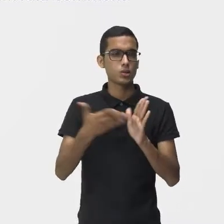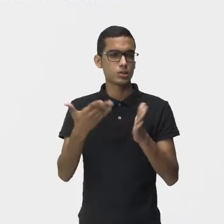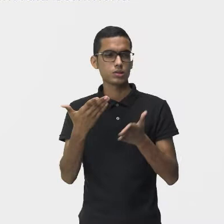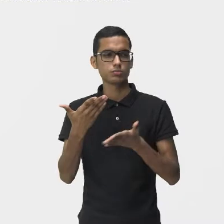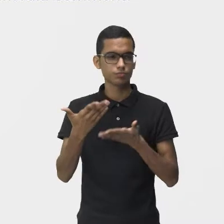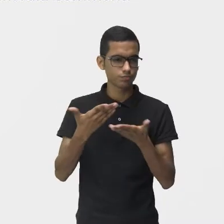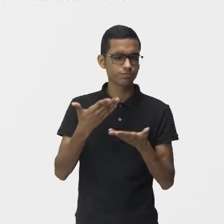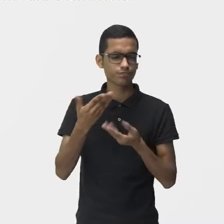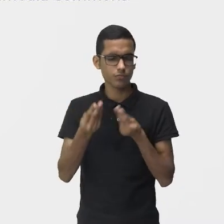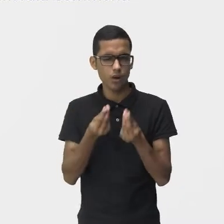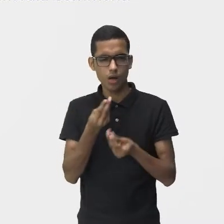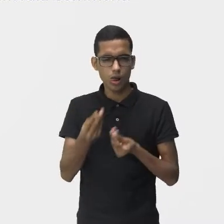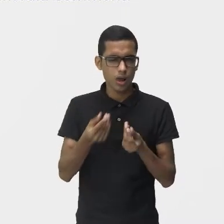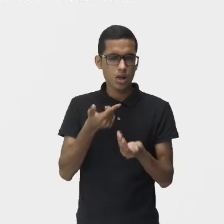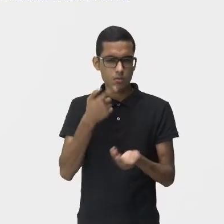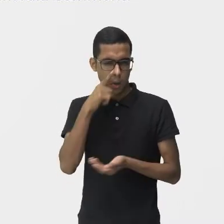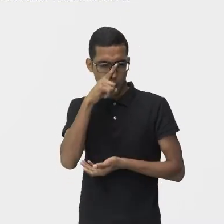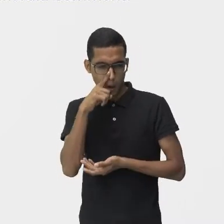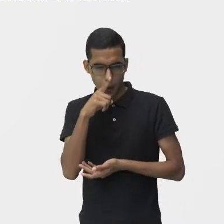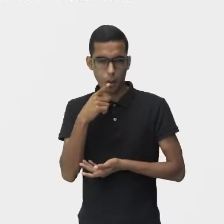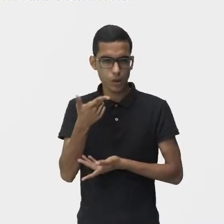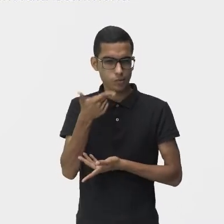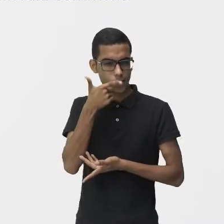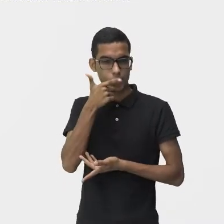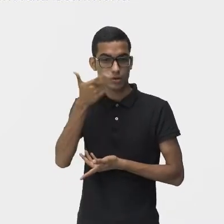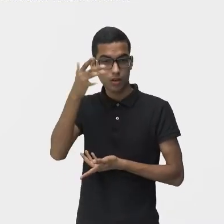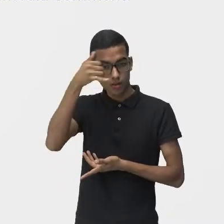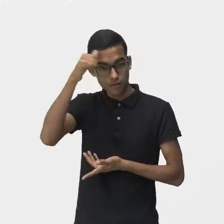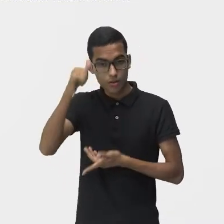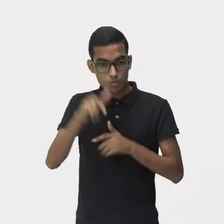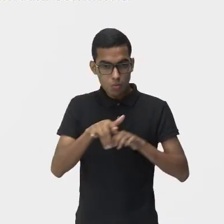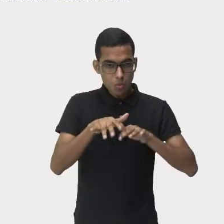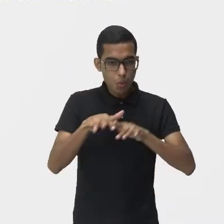radicais para deter esse avanço das tropas. E aí, em